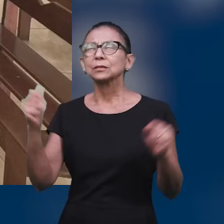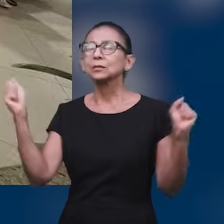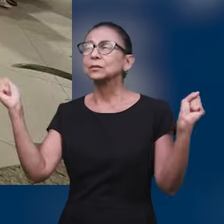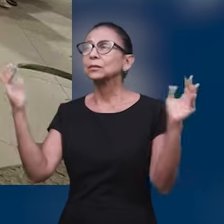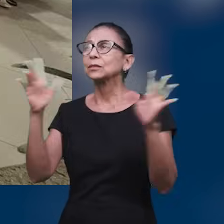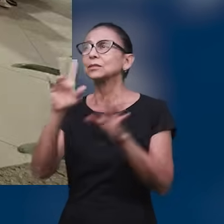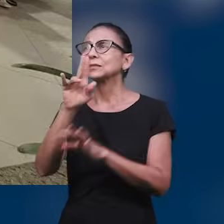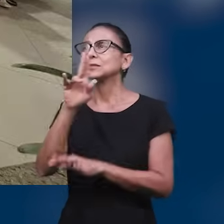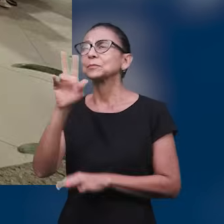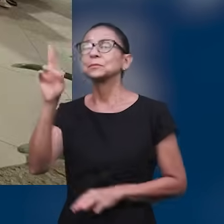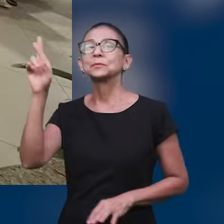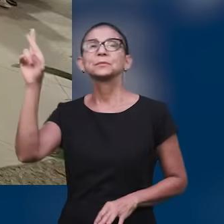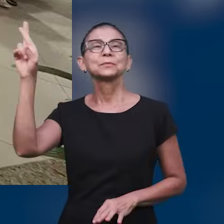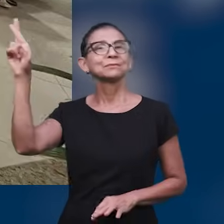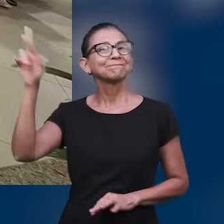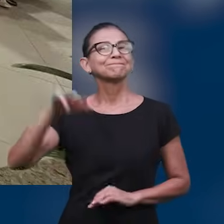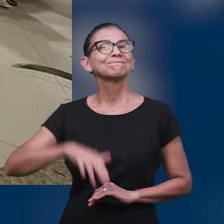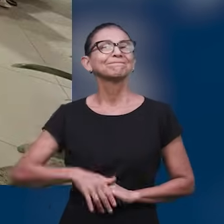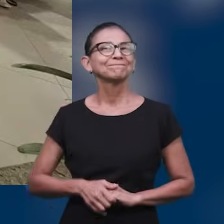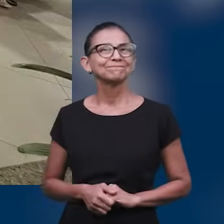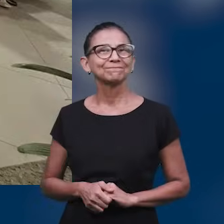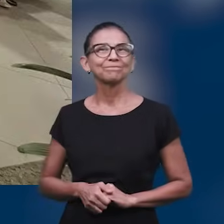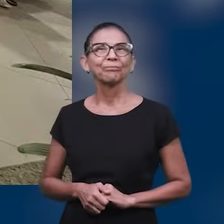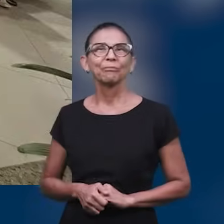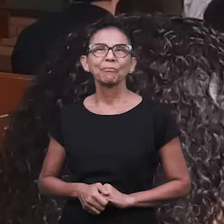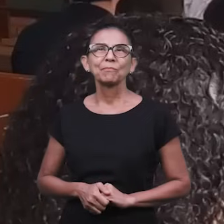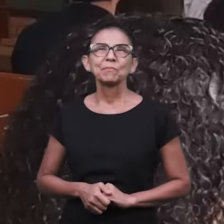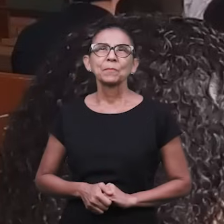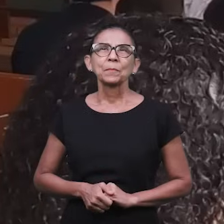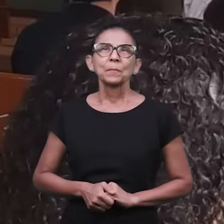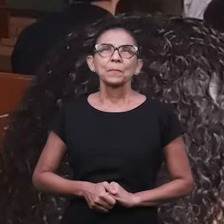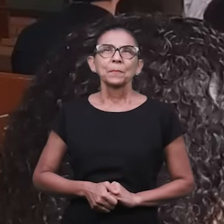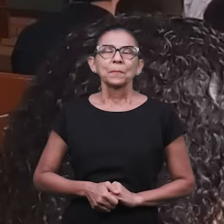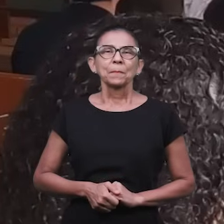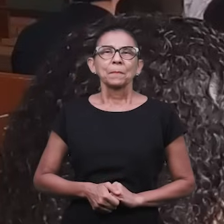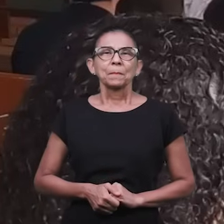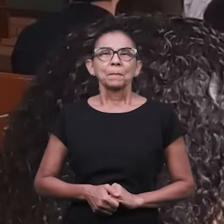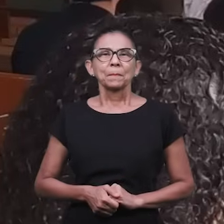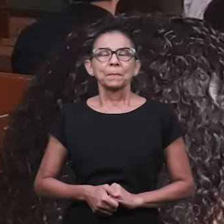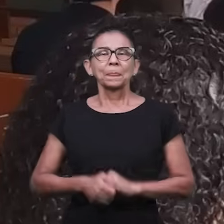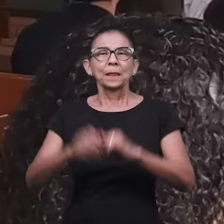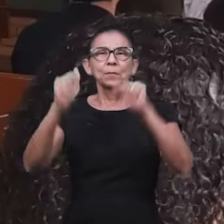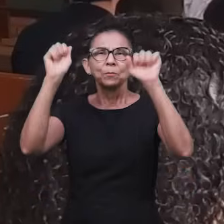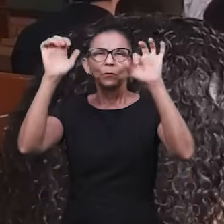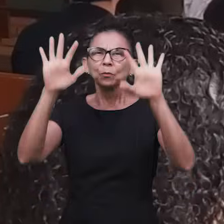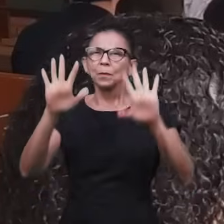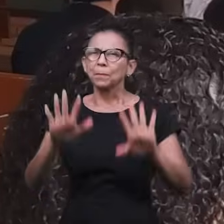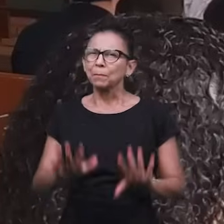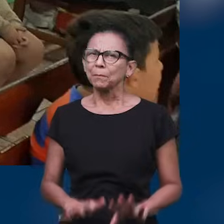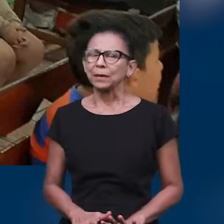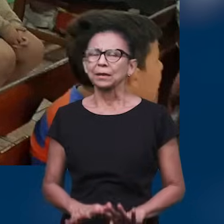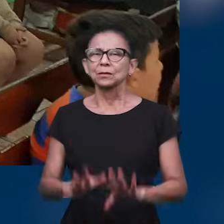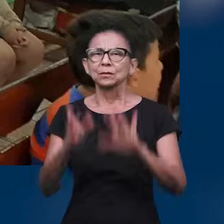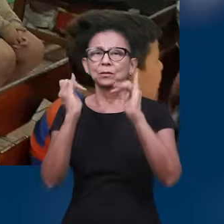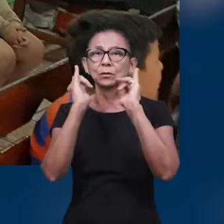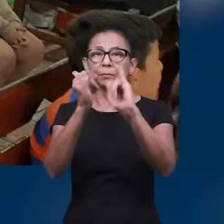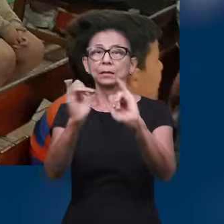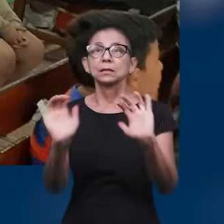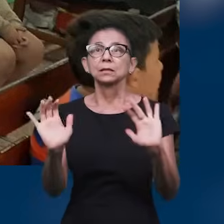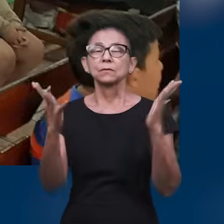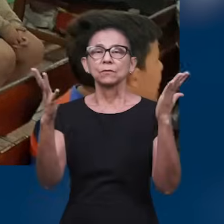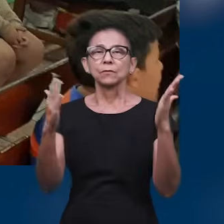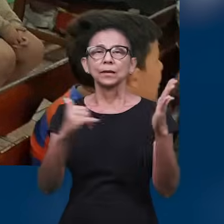glorificação ao nome do Senhor, por tudo que o Senhor fez ao longo desses meses, em preparação ao Trombetas e Festas, terceira